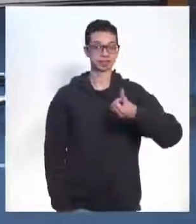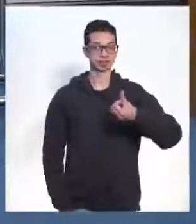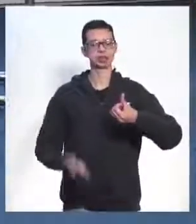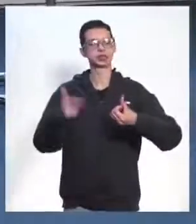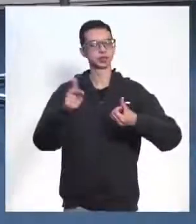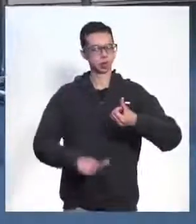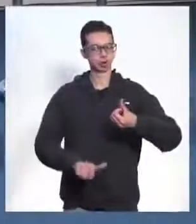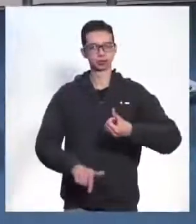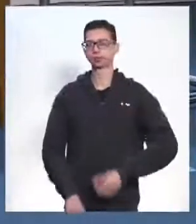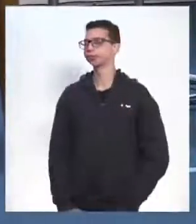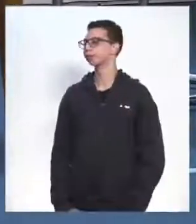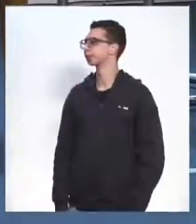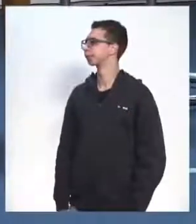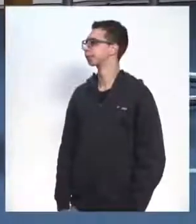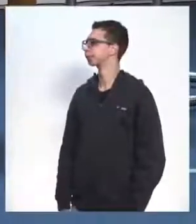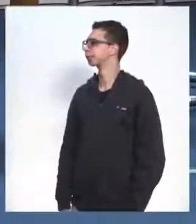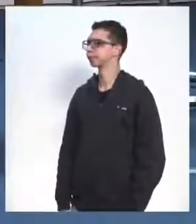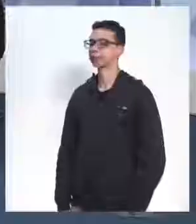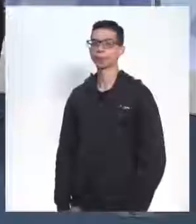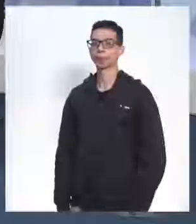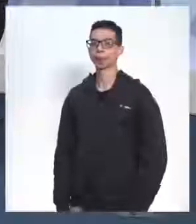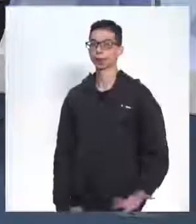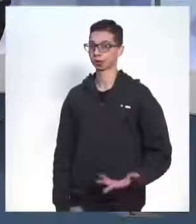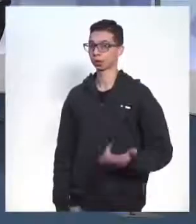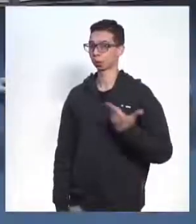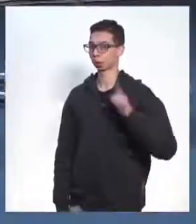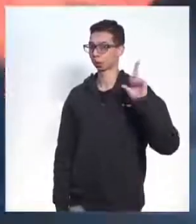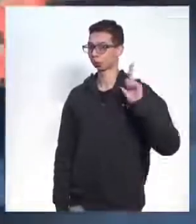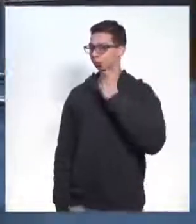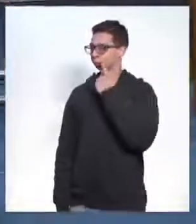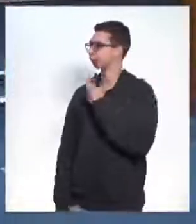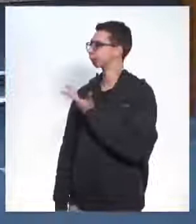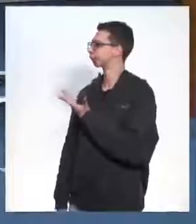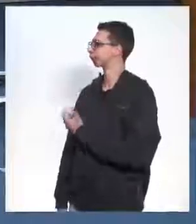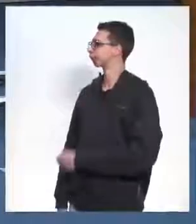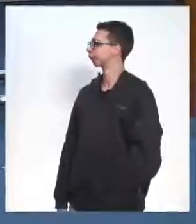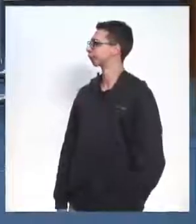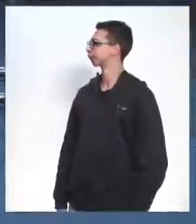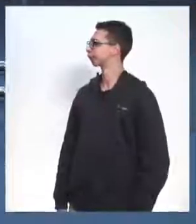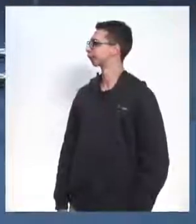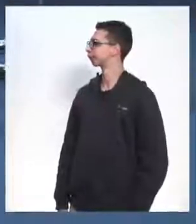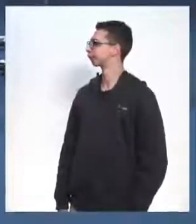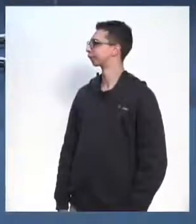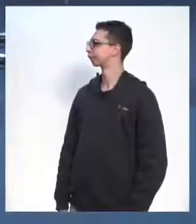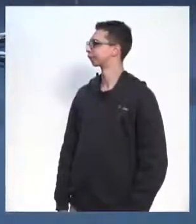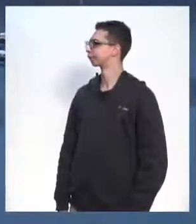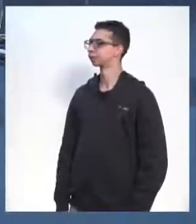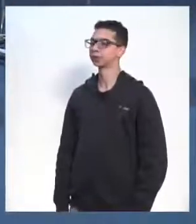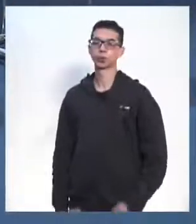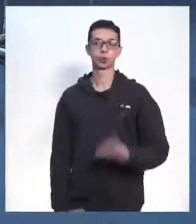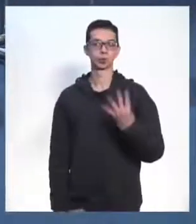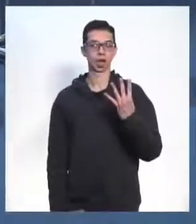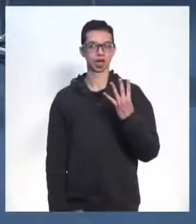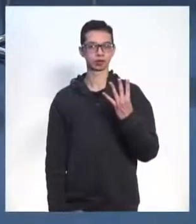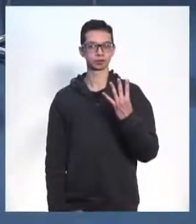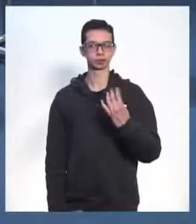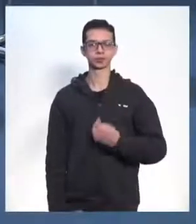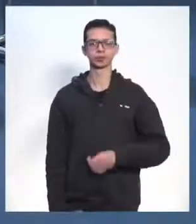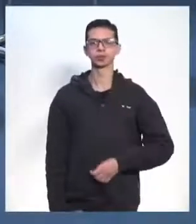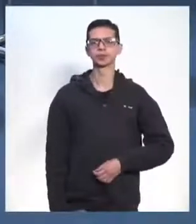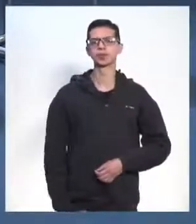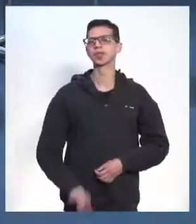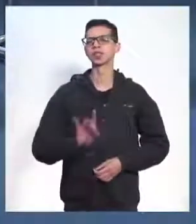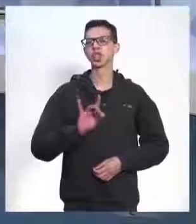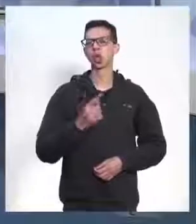novo. Saiu 6. Vamos encontrar um outro número aqui, ó. Seria legal, né, Jonas? 4. É que a gente só tem um